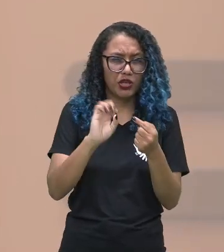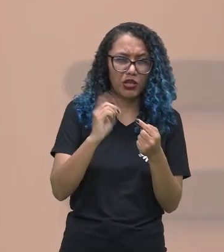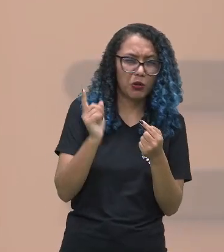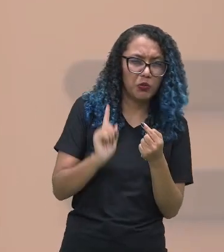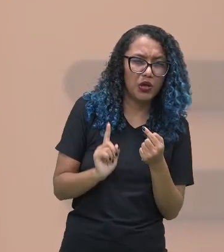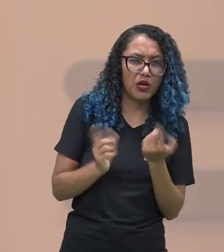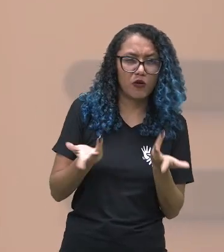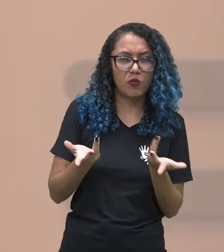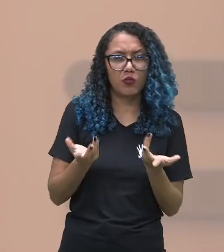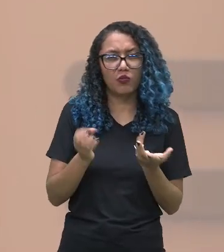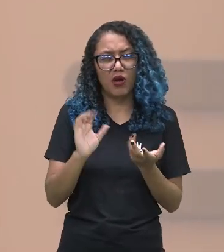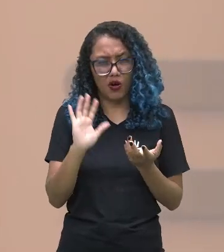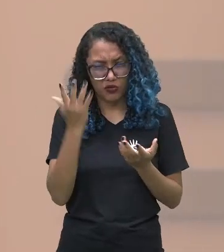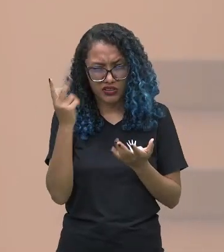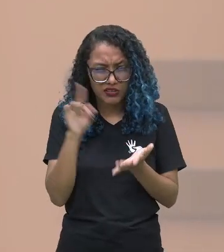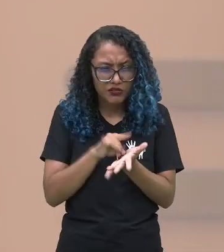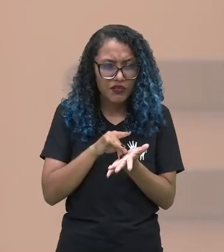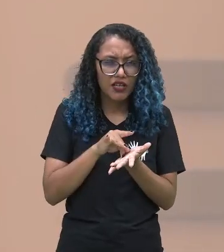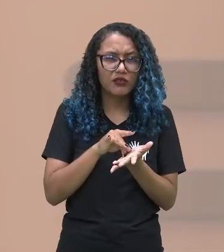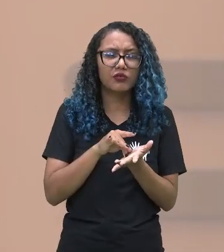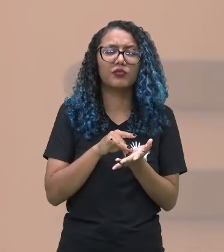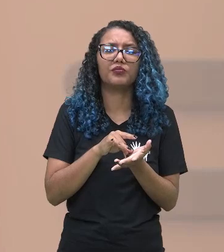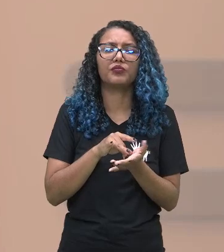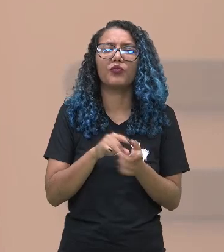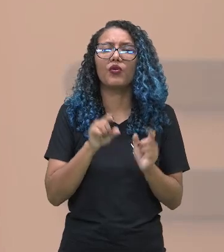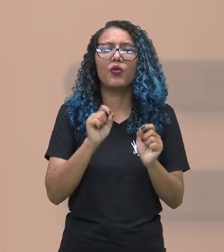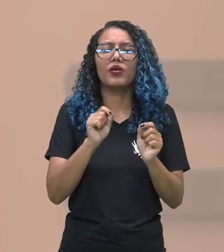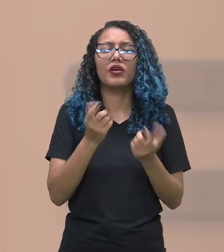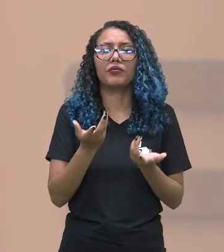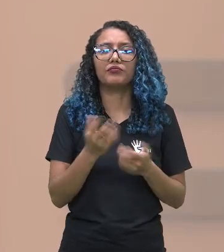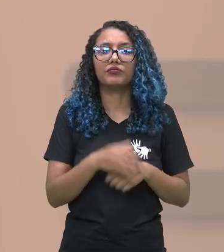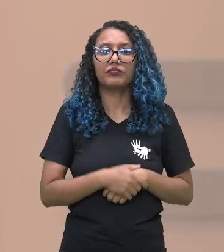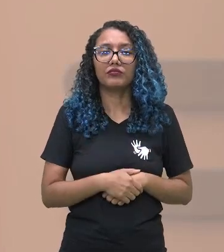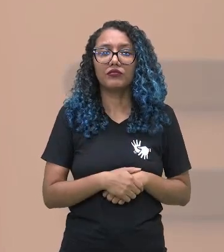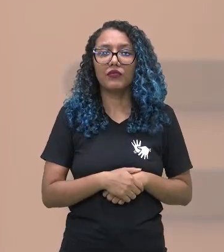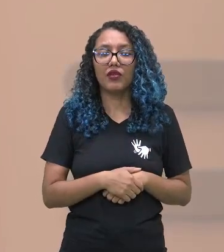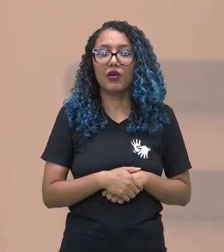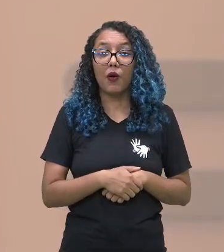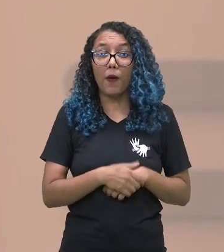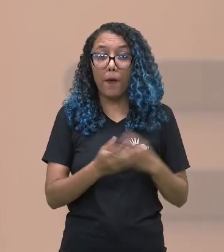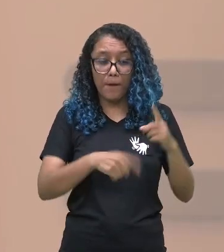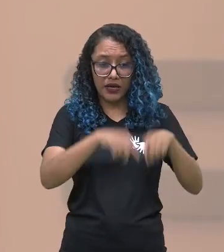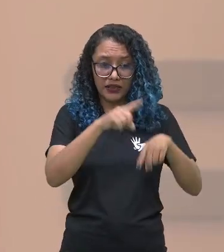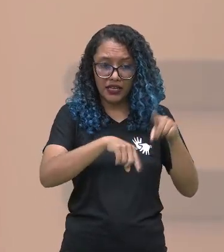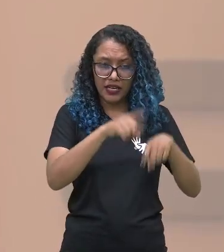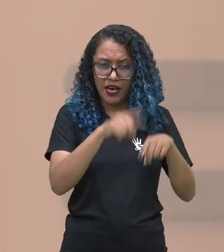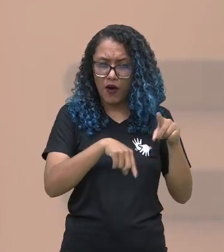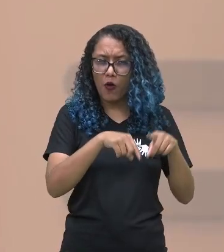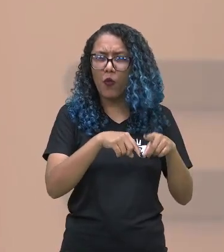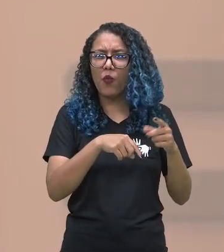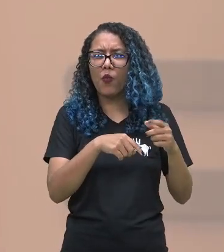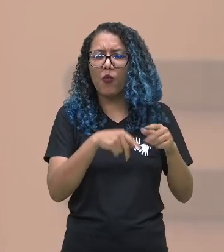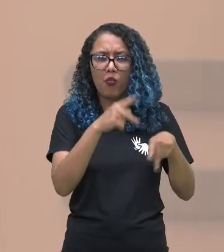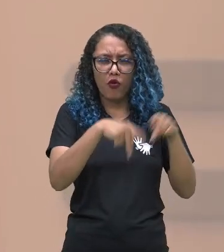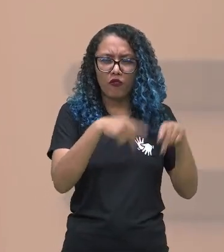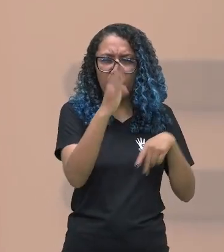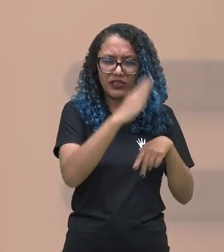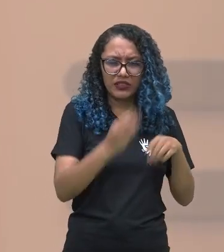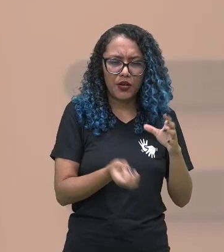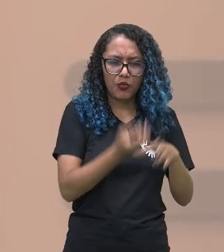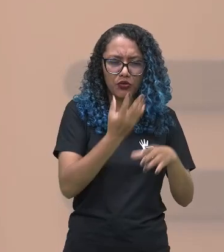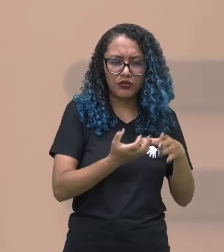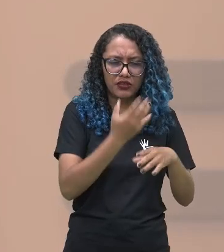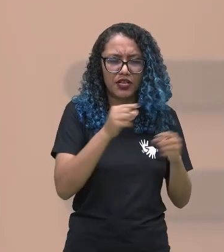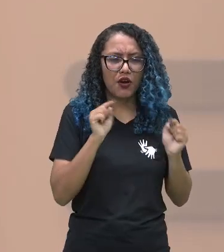Brasil produz, digamos assim, de melhor? É para atender os brasileiros? É para atender